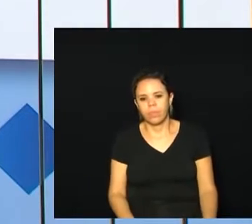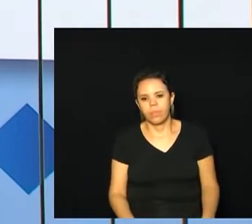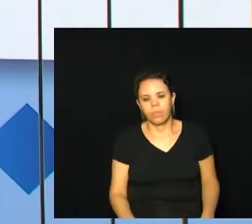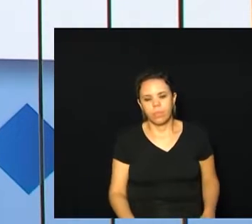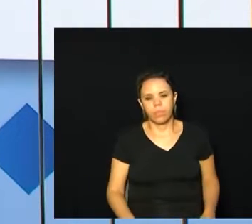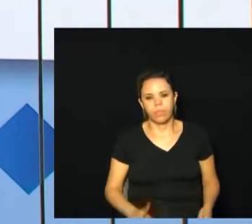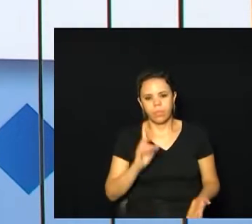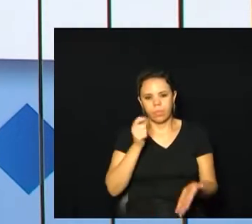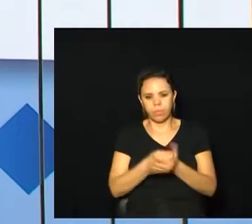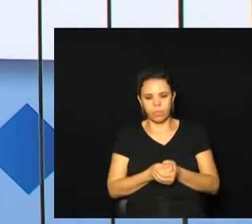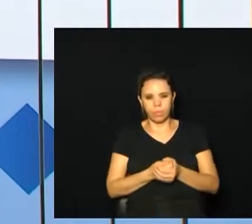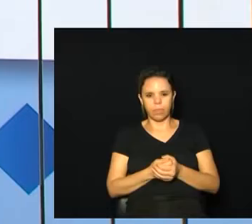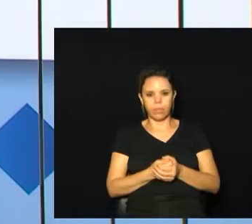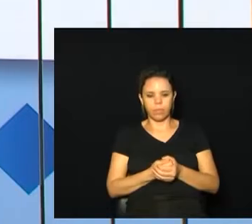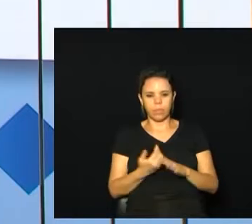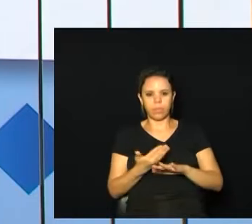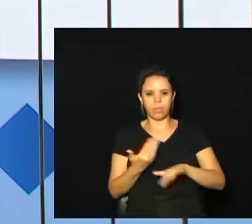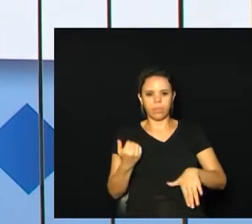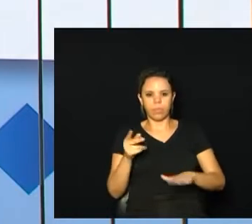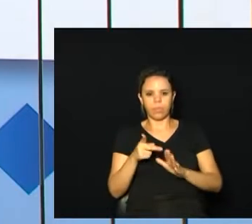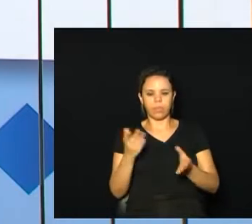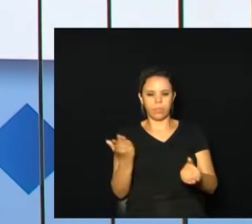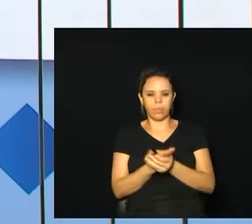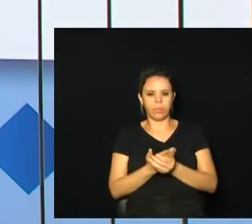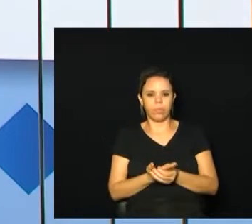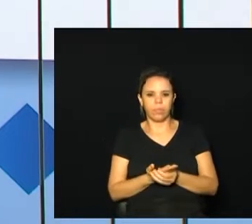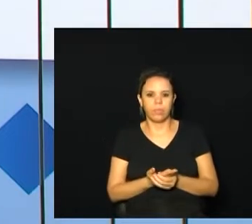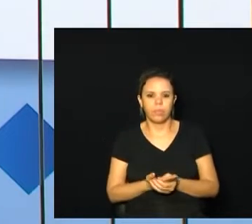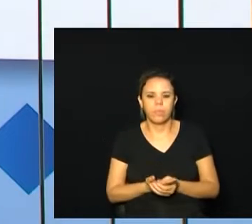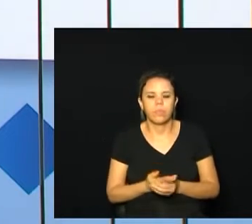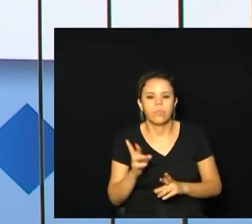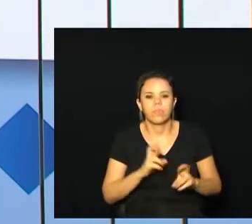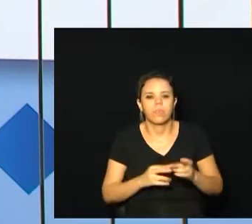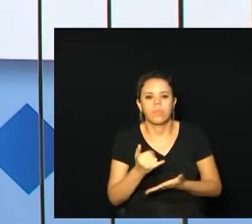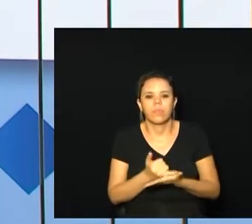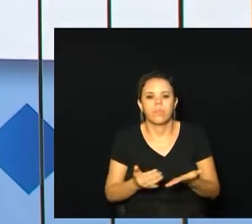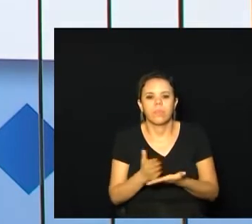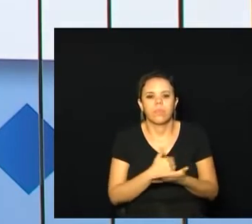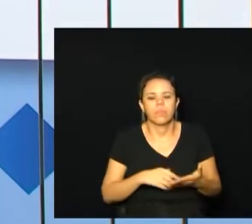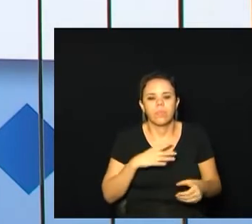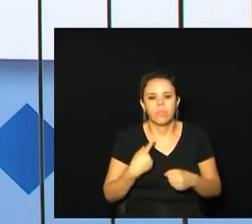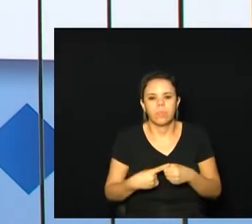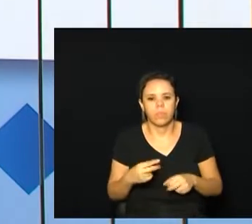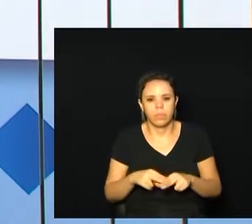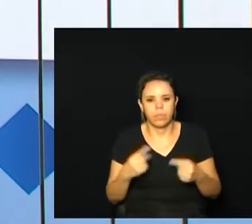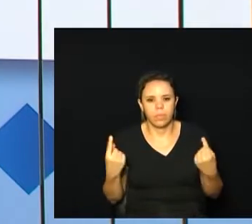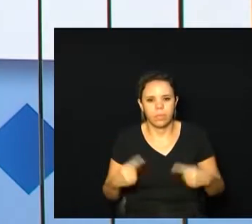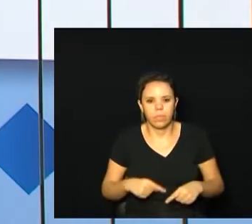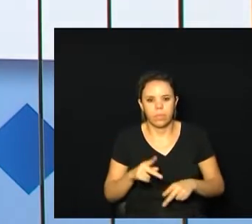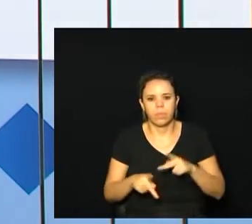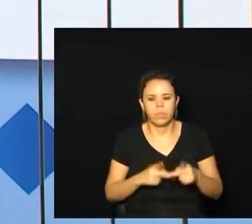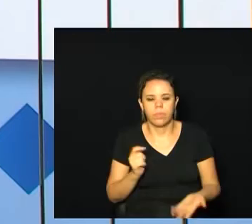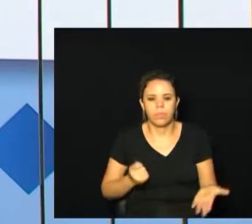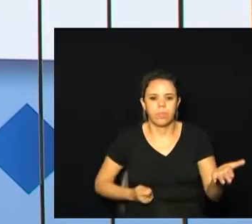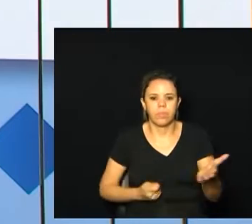ela determina a suspensão de processos de execução fiscal movidos pelo município contra